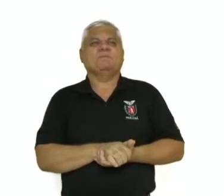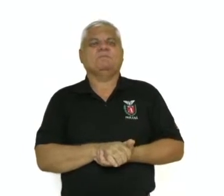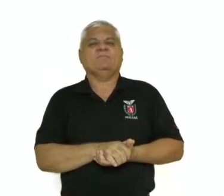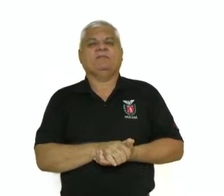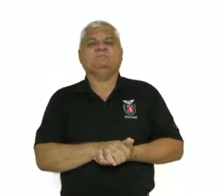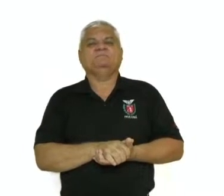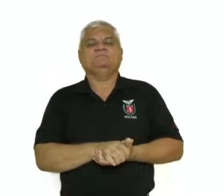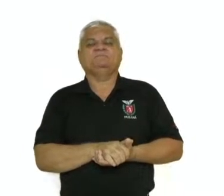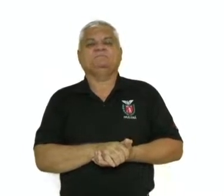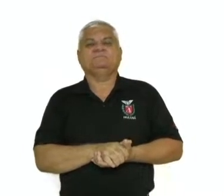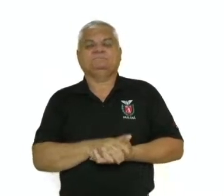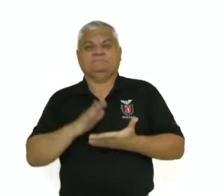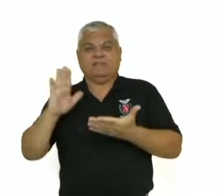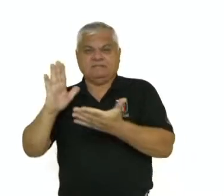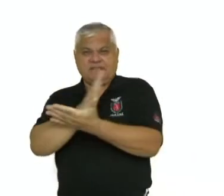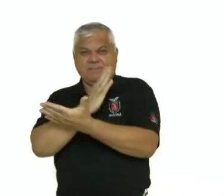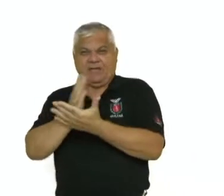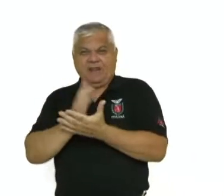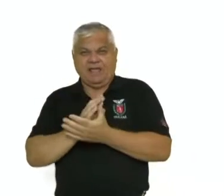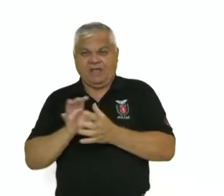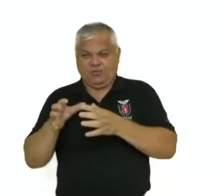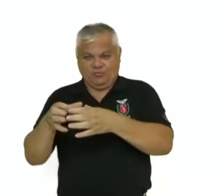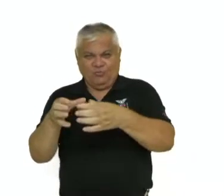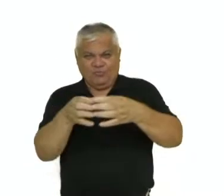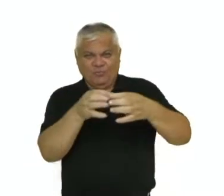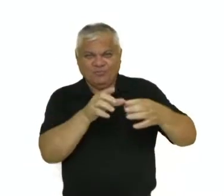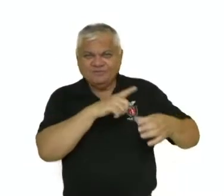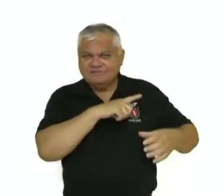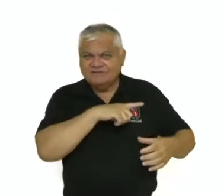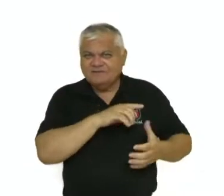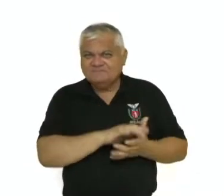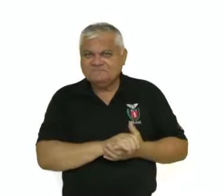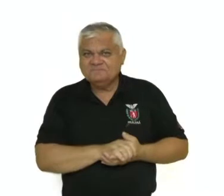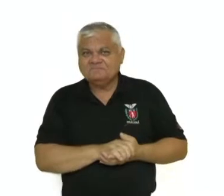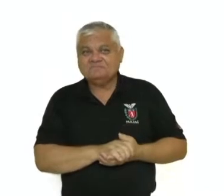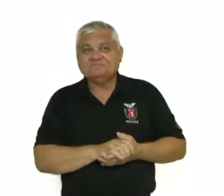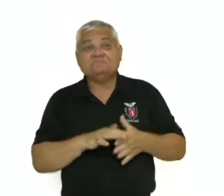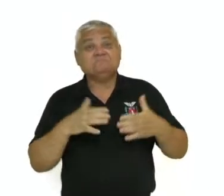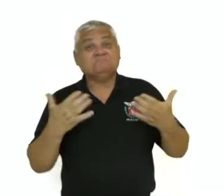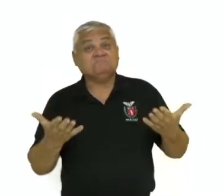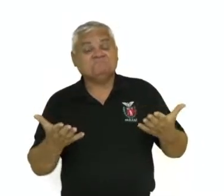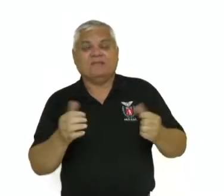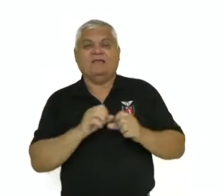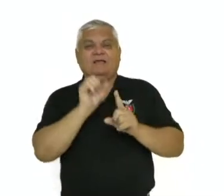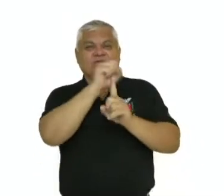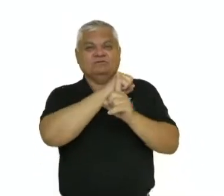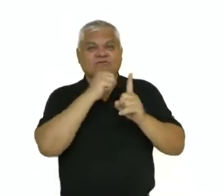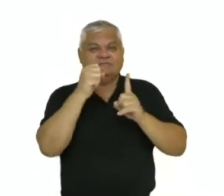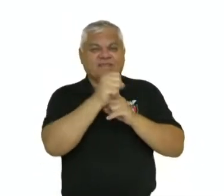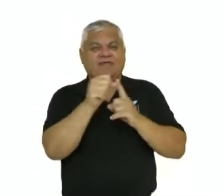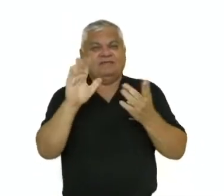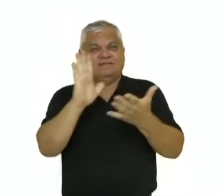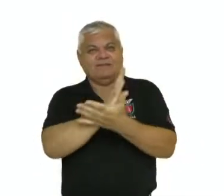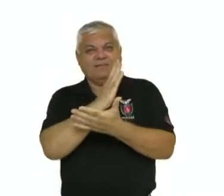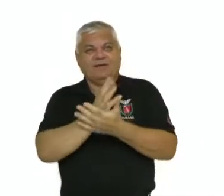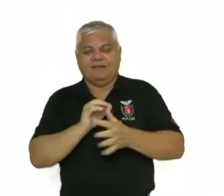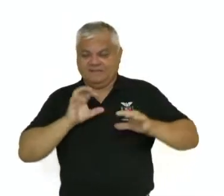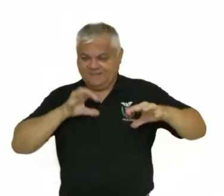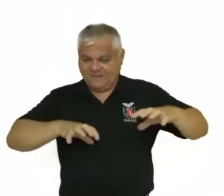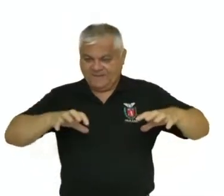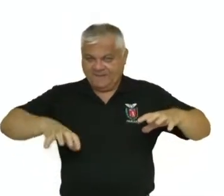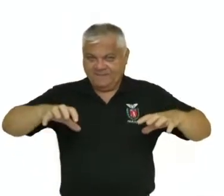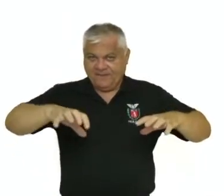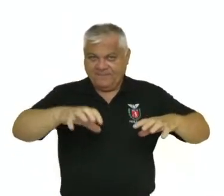Bem, existia divisão de classes? A inexistência da sociedade dividida em classes, como os meios de